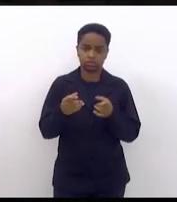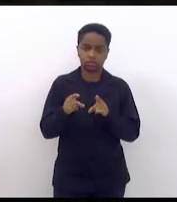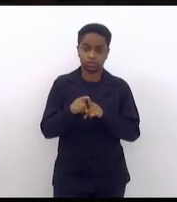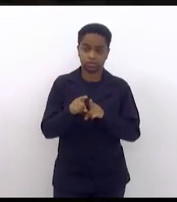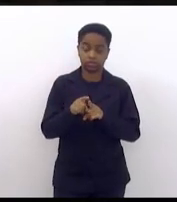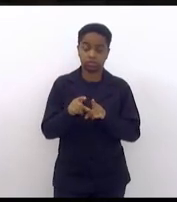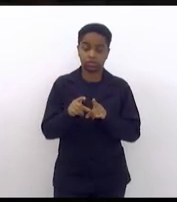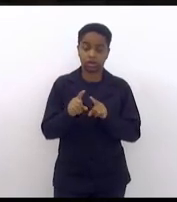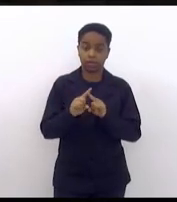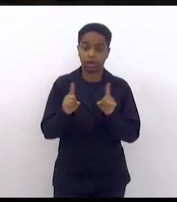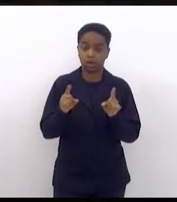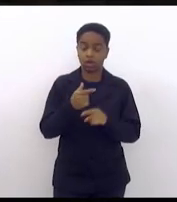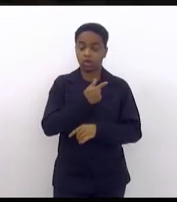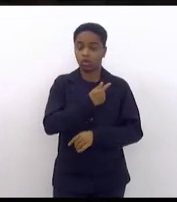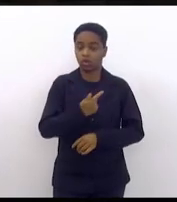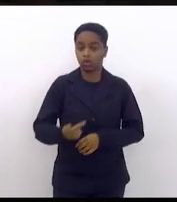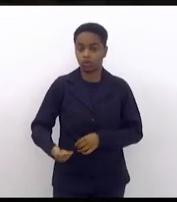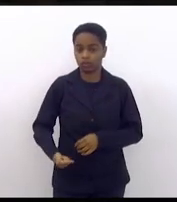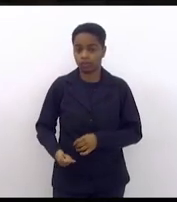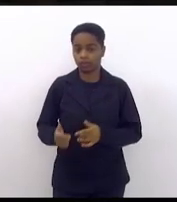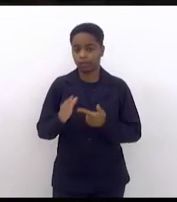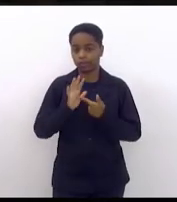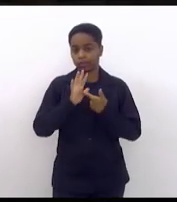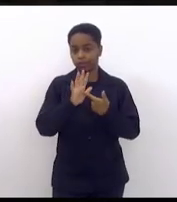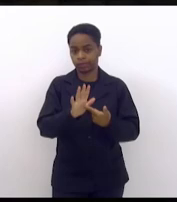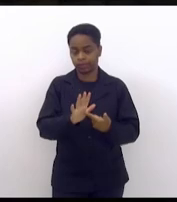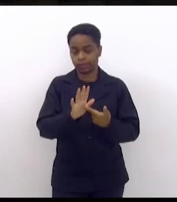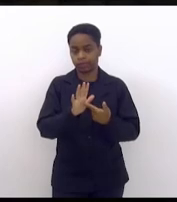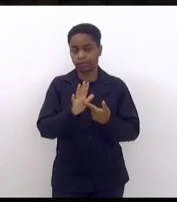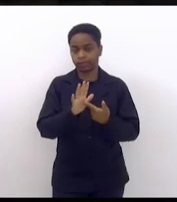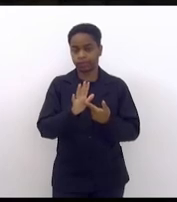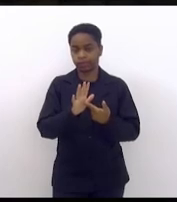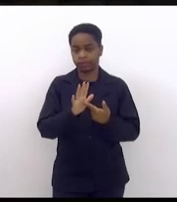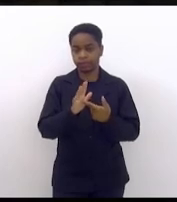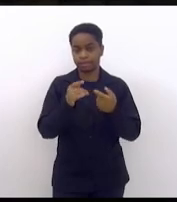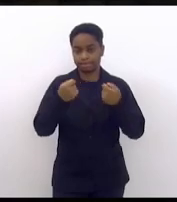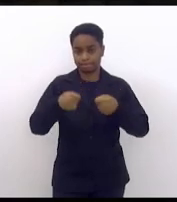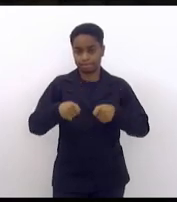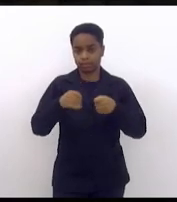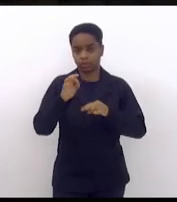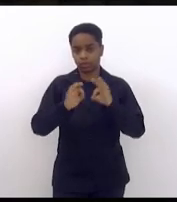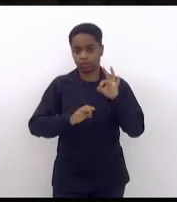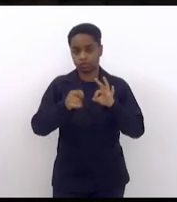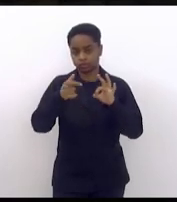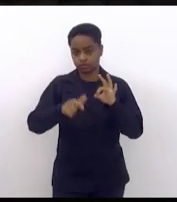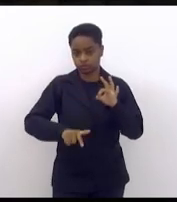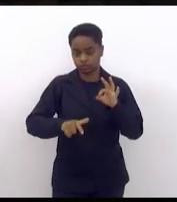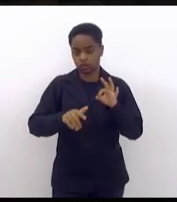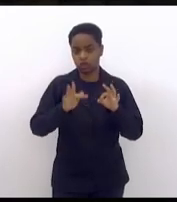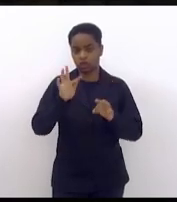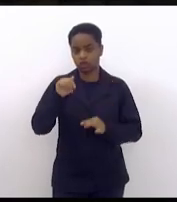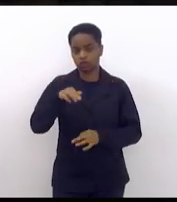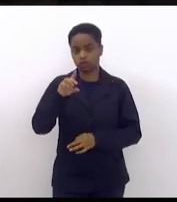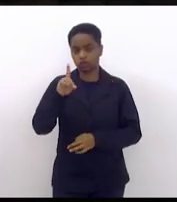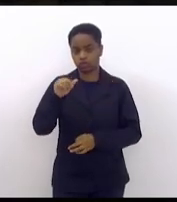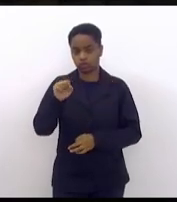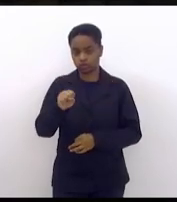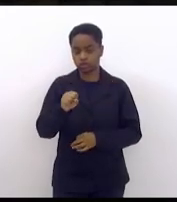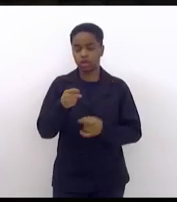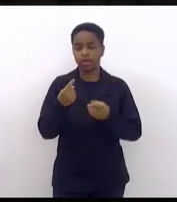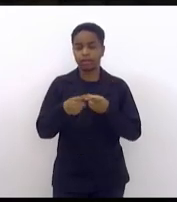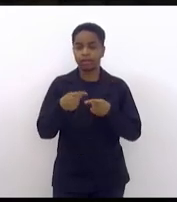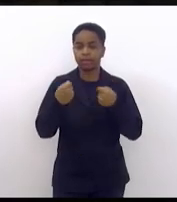o governo apresentava a necessidade de reorganização desses fundos, justamente porque